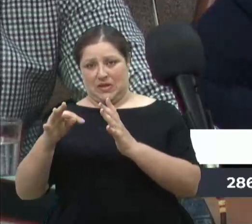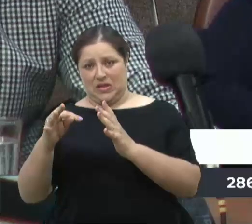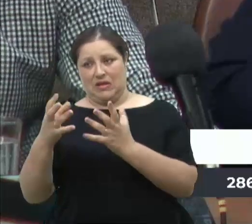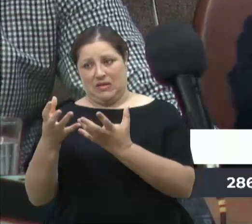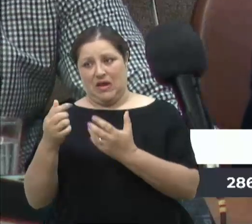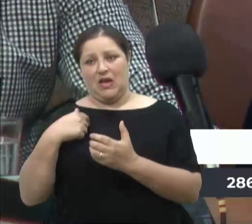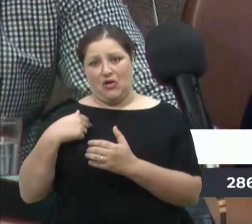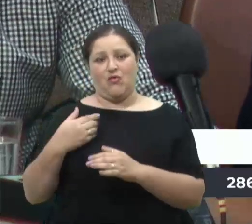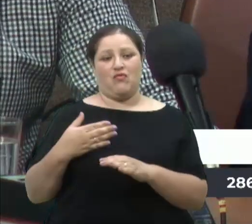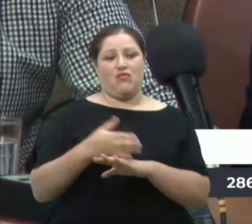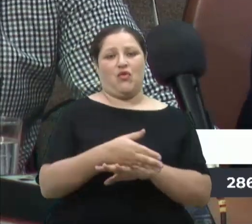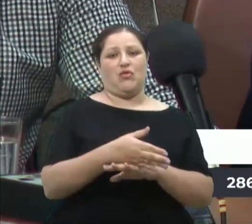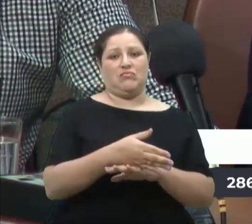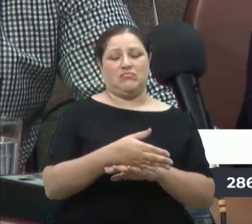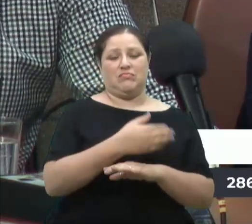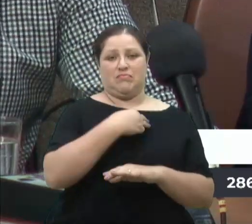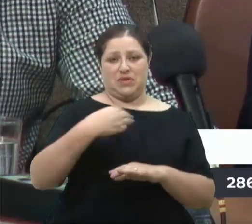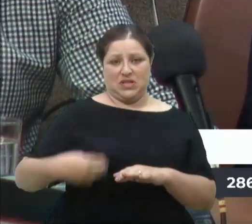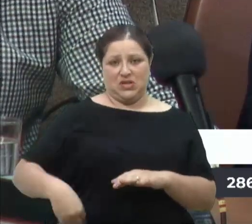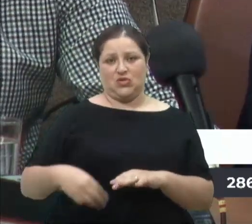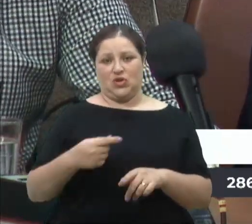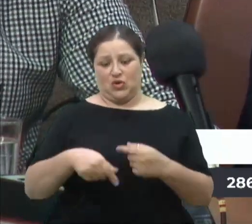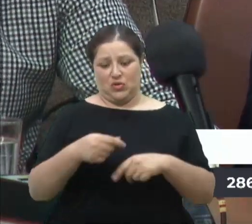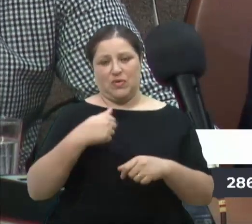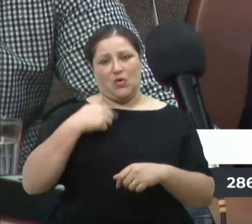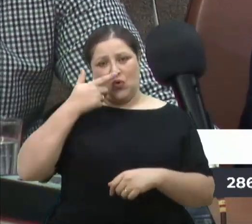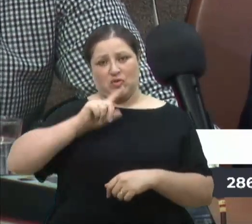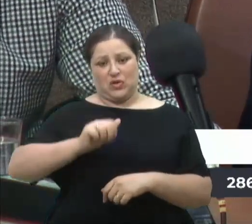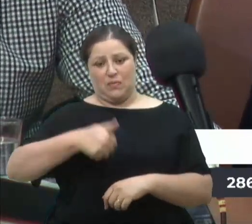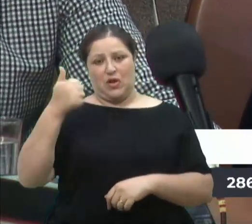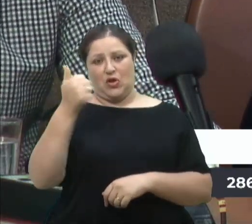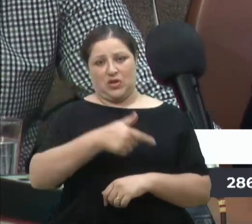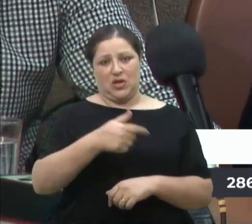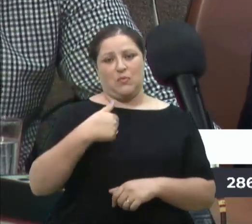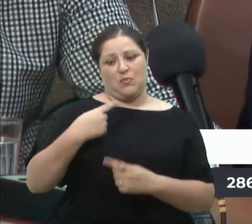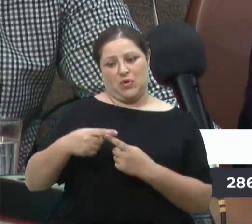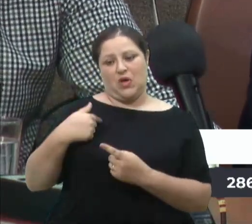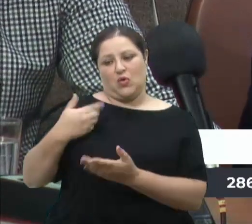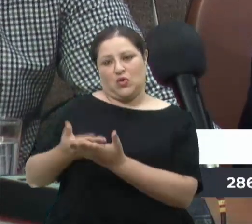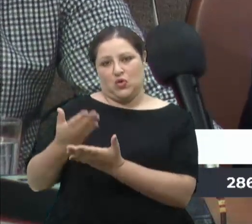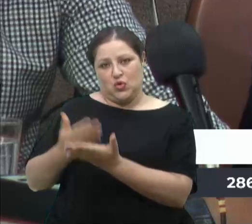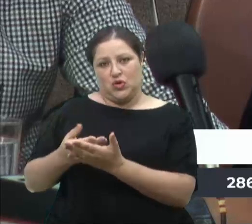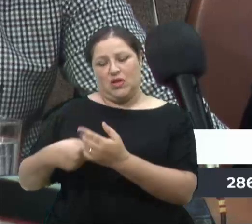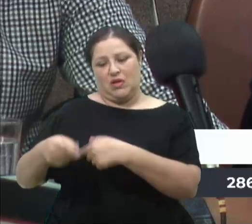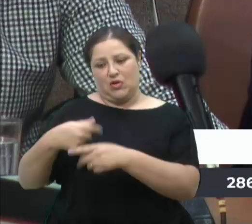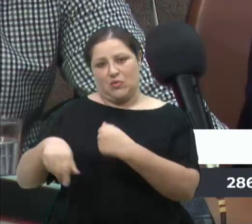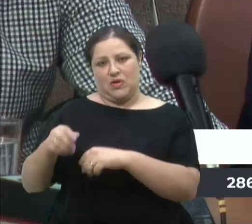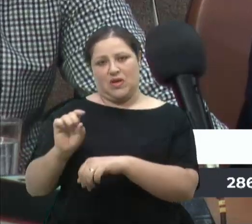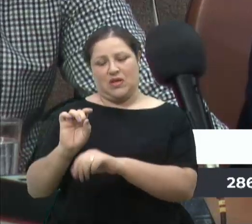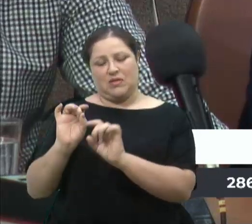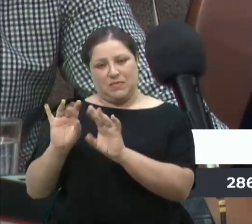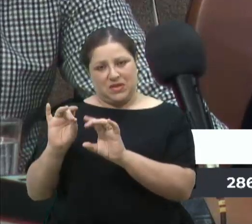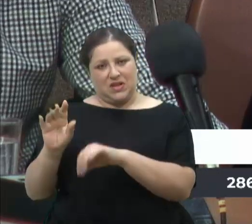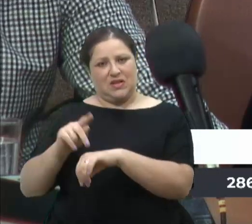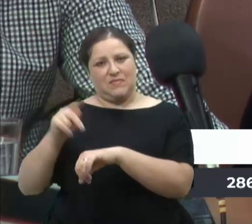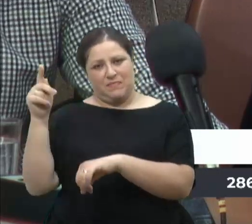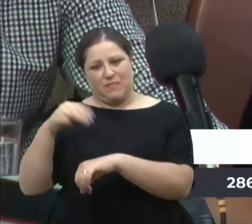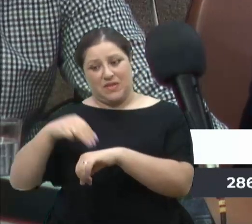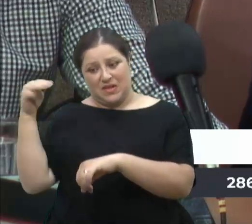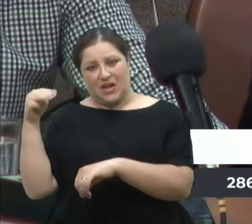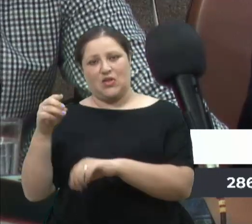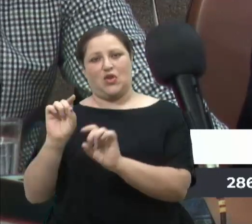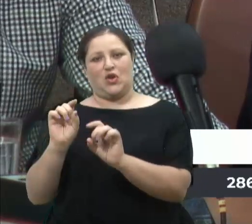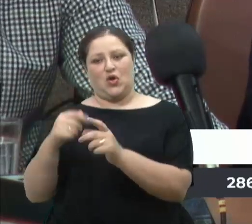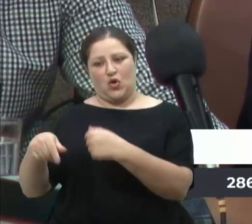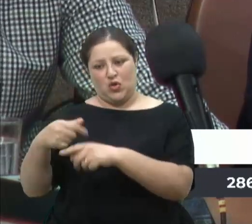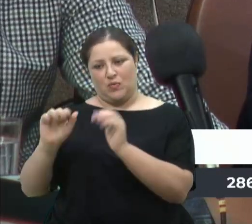você e você é melhor que ele porque eu estudei Economia especializei em economia fiz mestrado em